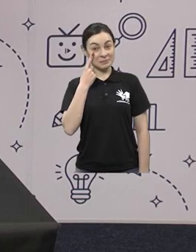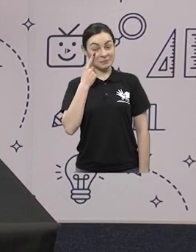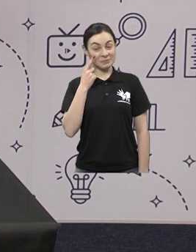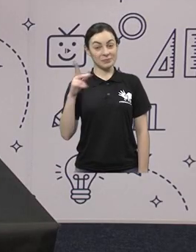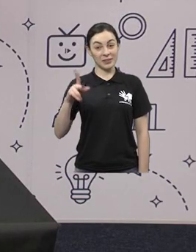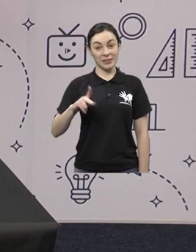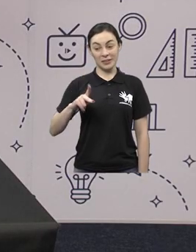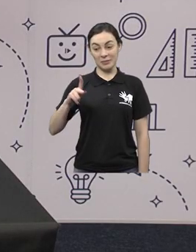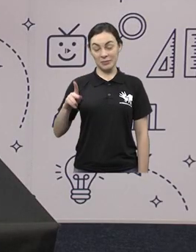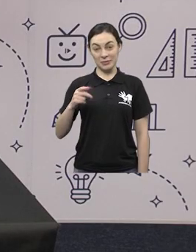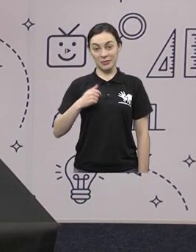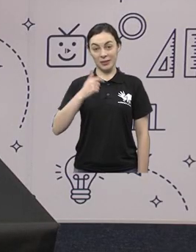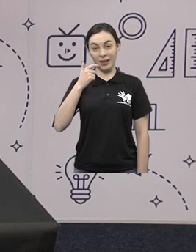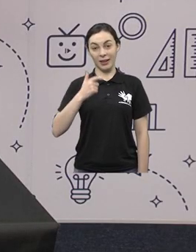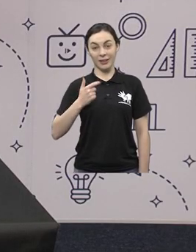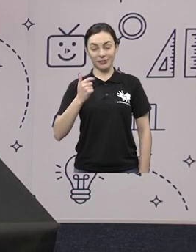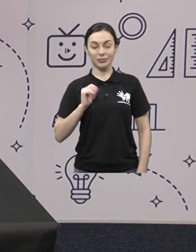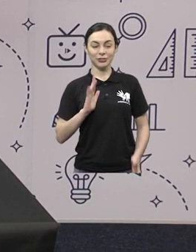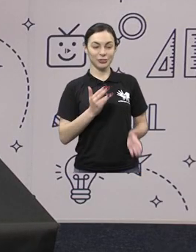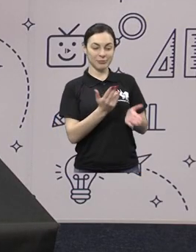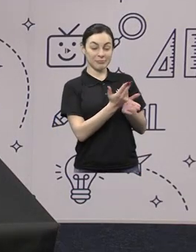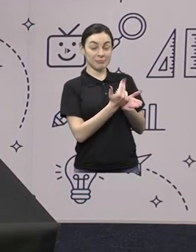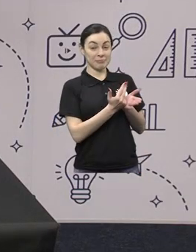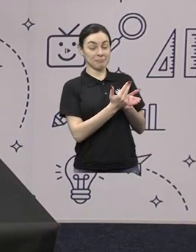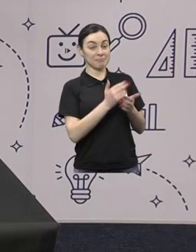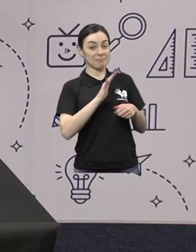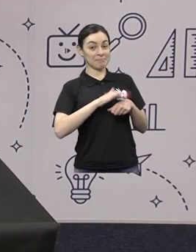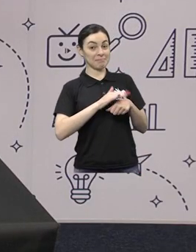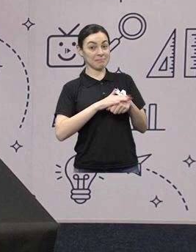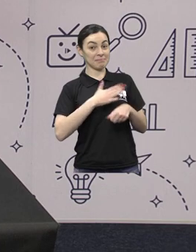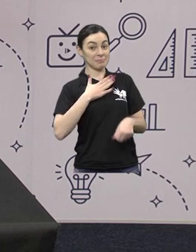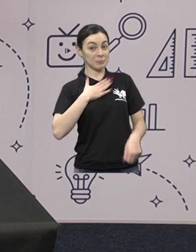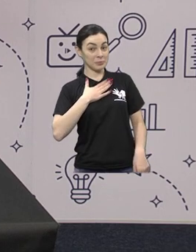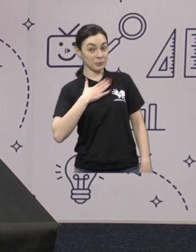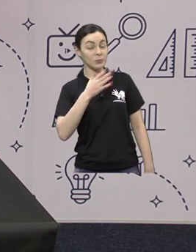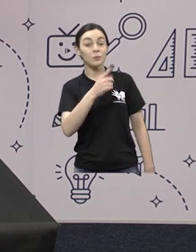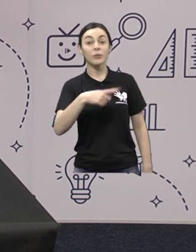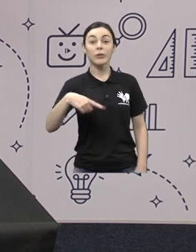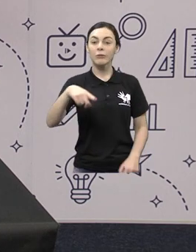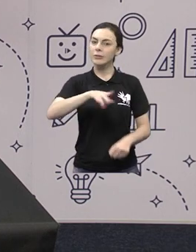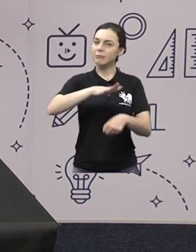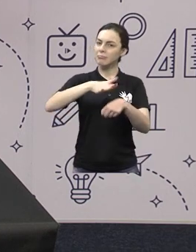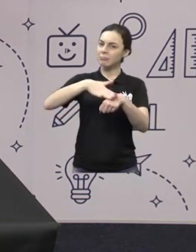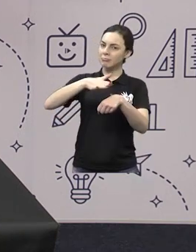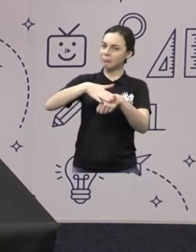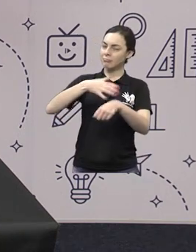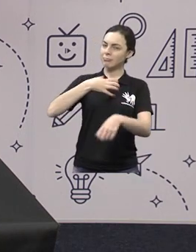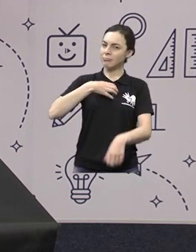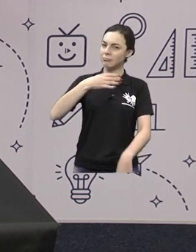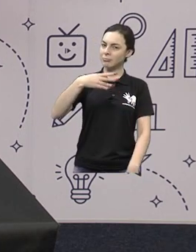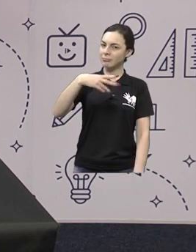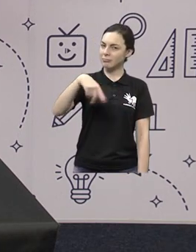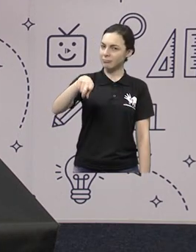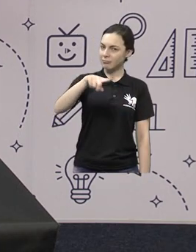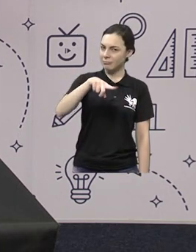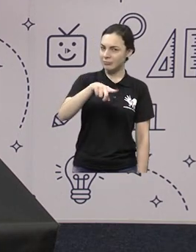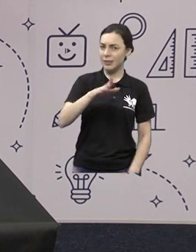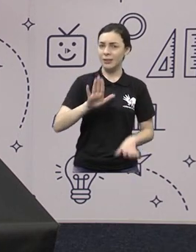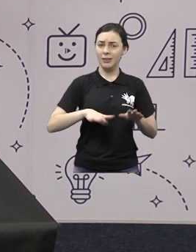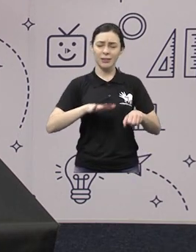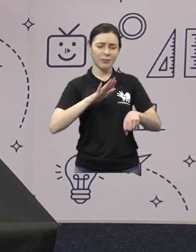Olha só, a professora Márcia fez o desenho dos ovos aqui, do meu jeito. E vocês façam do jeito de